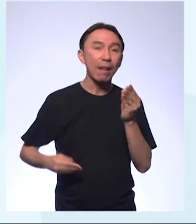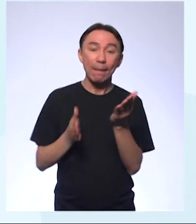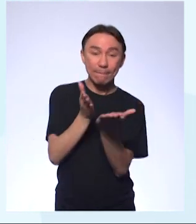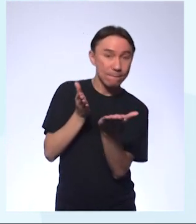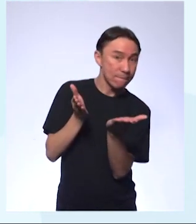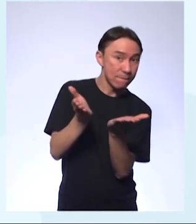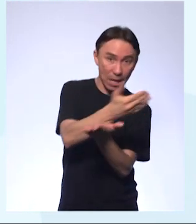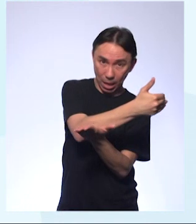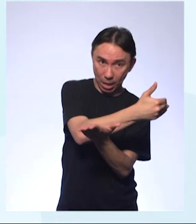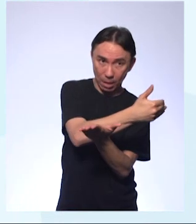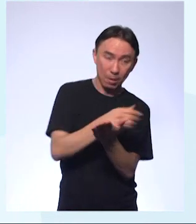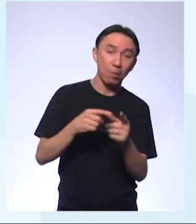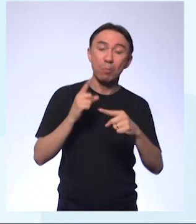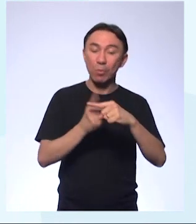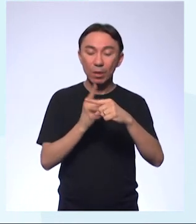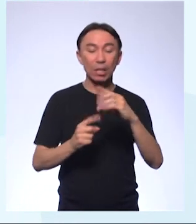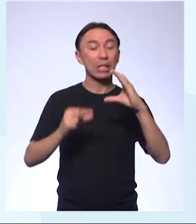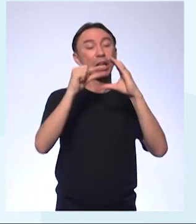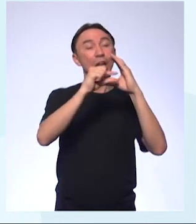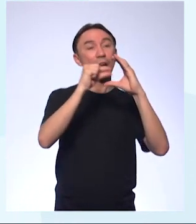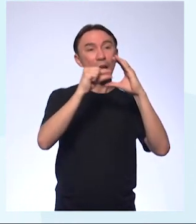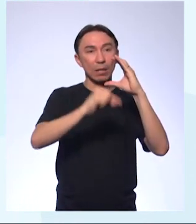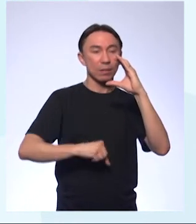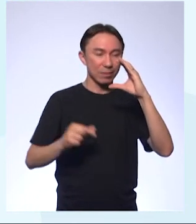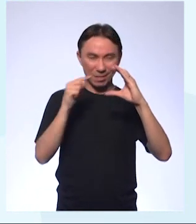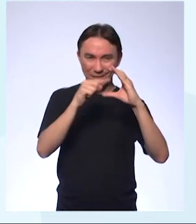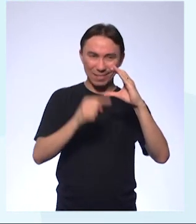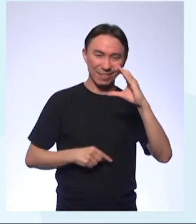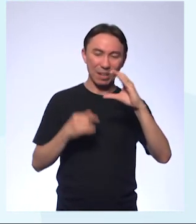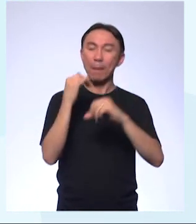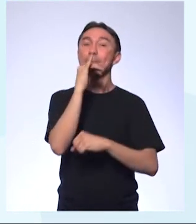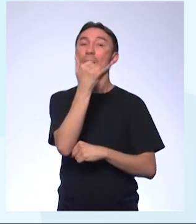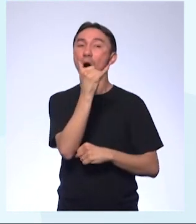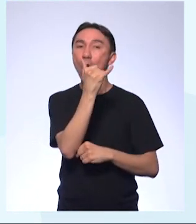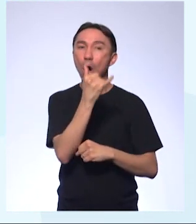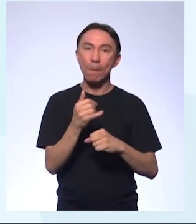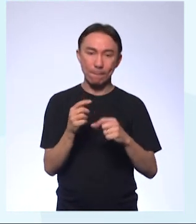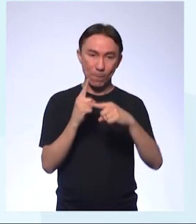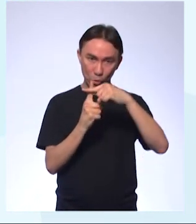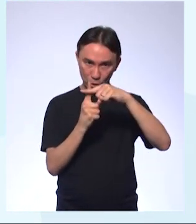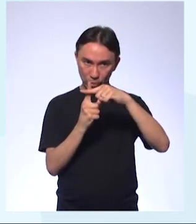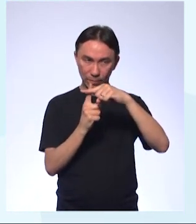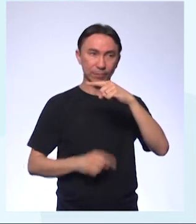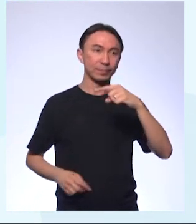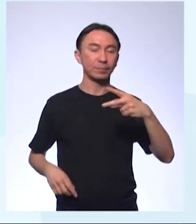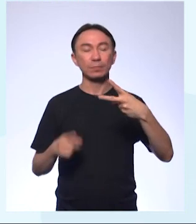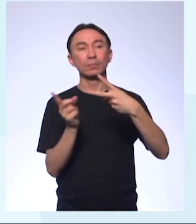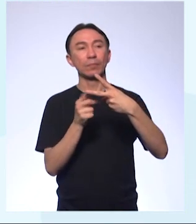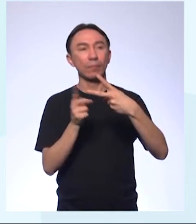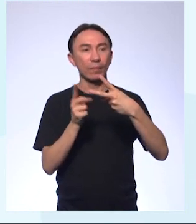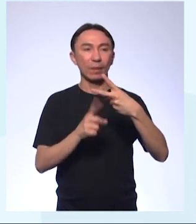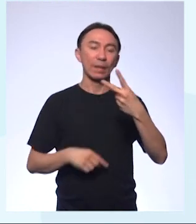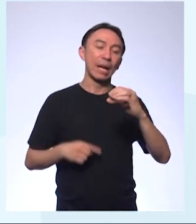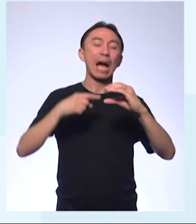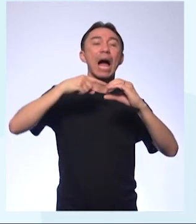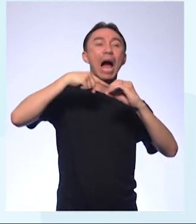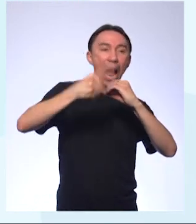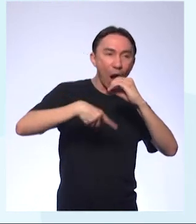que vocês pensem em quais seriam os modelos que estão referentes a elas. Então,